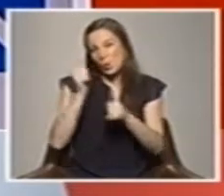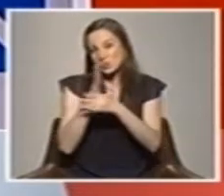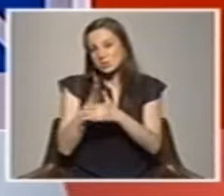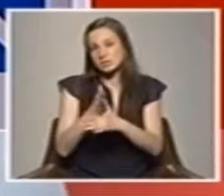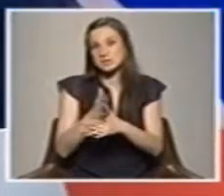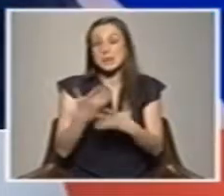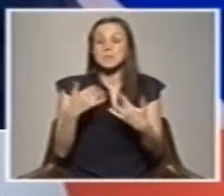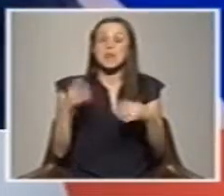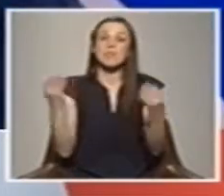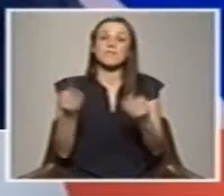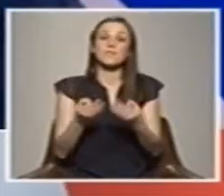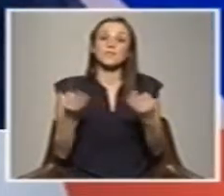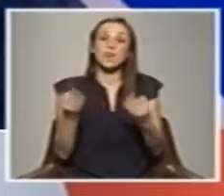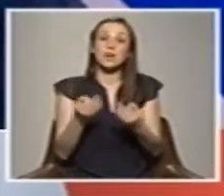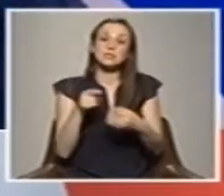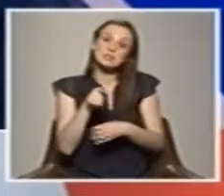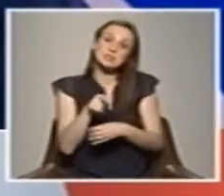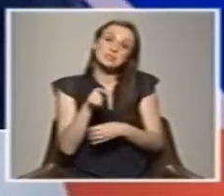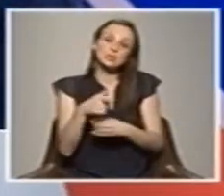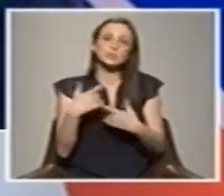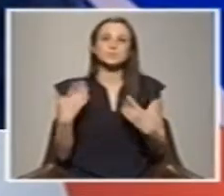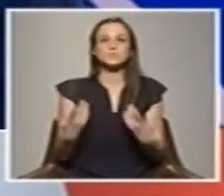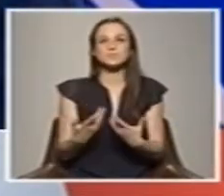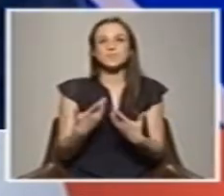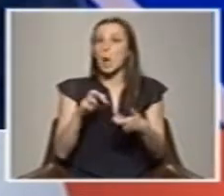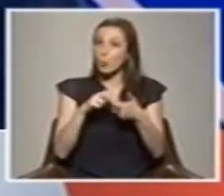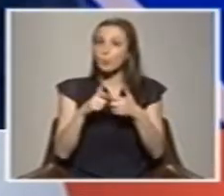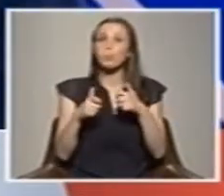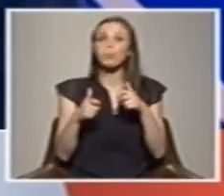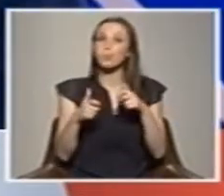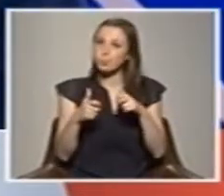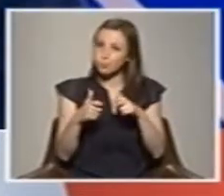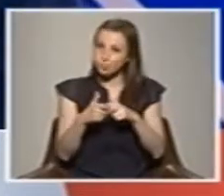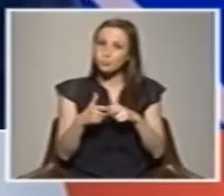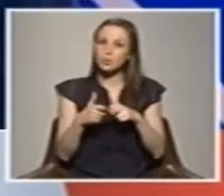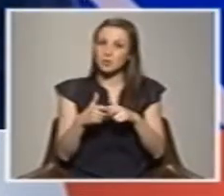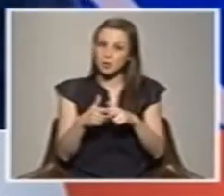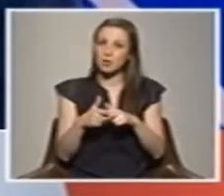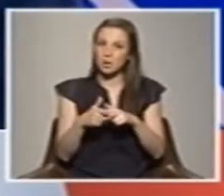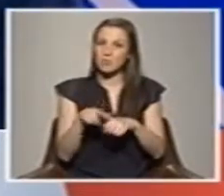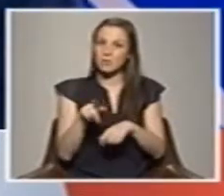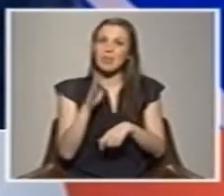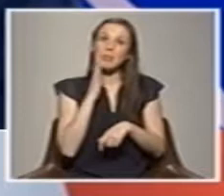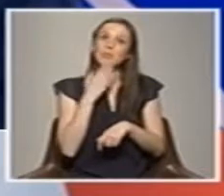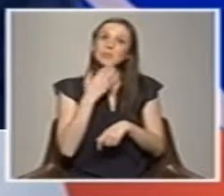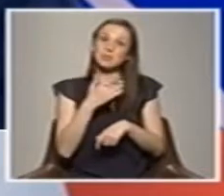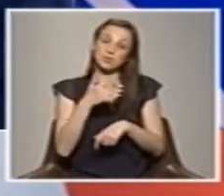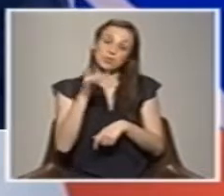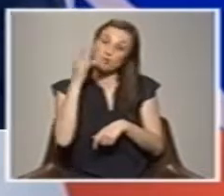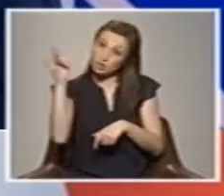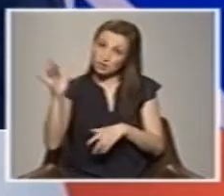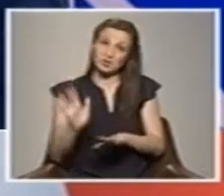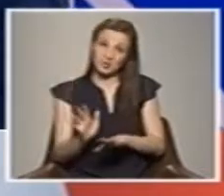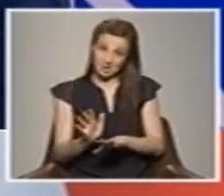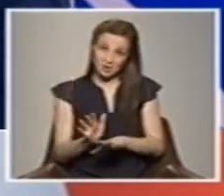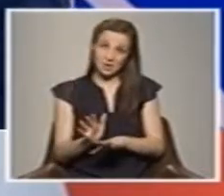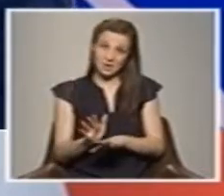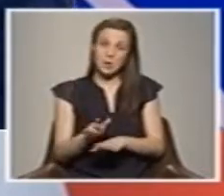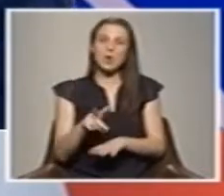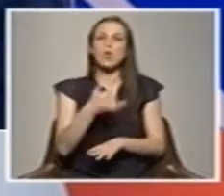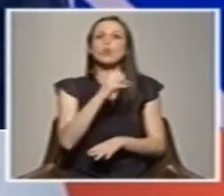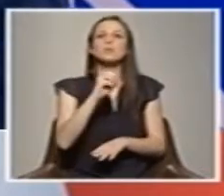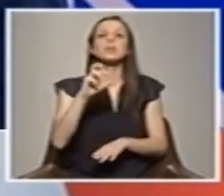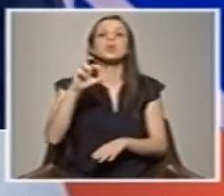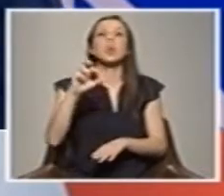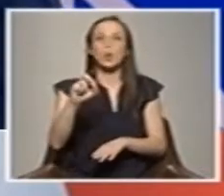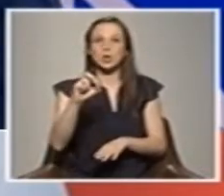de facto, isso é um problema de dependência face ao exterior e que, por exemplo, quando foi em 2008, com o